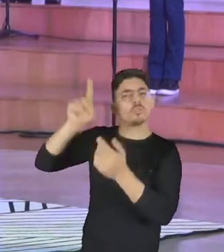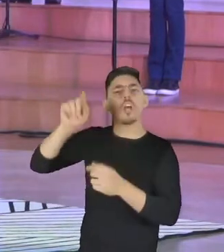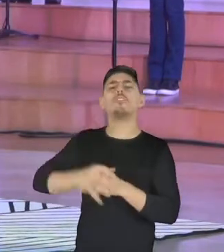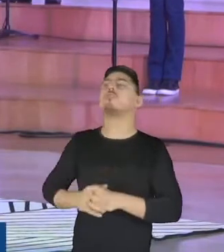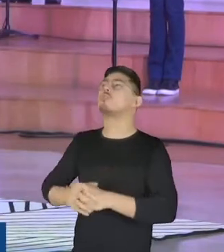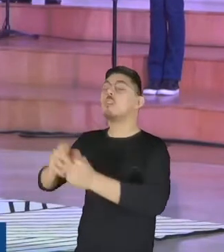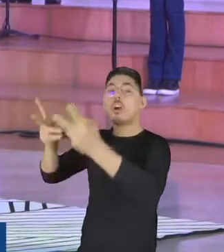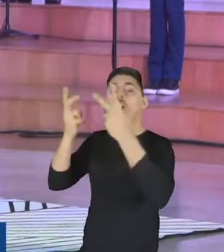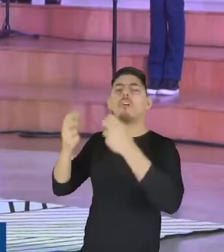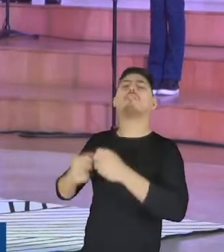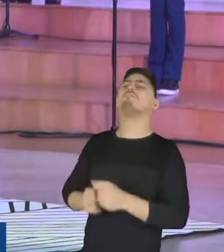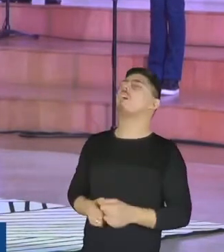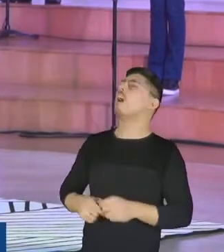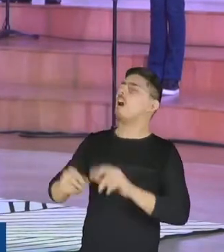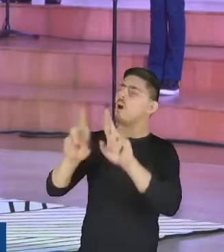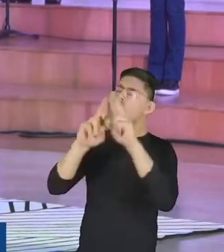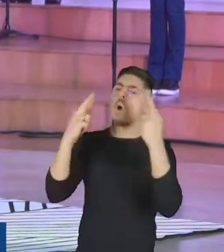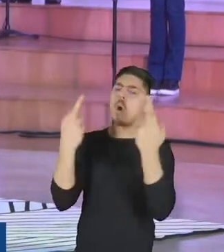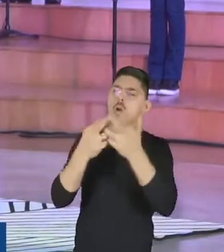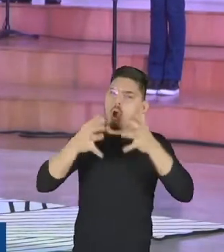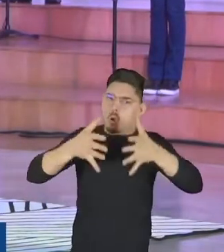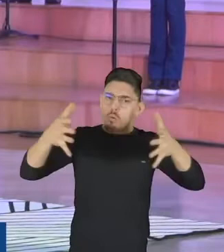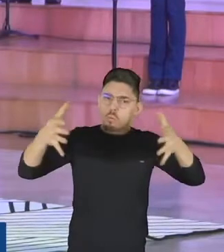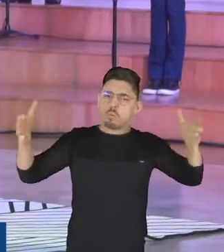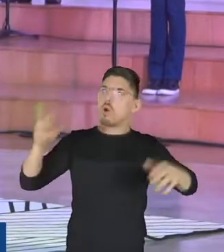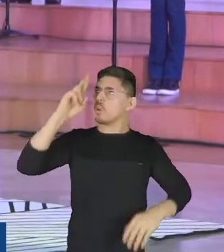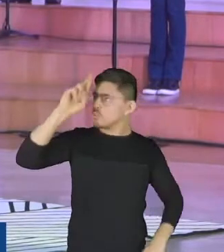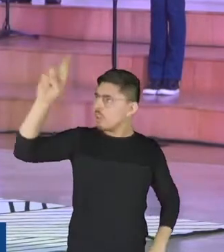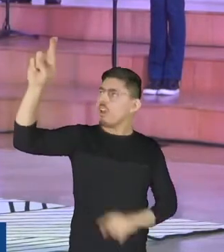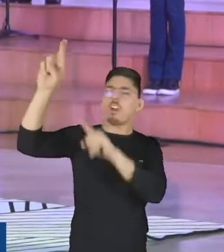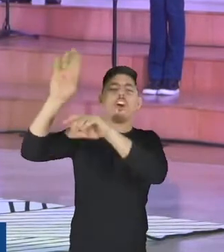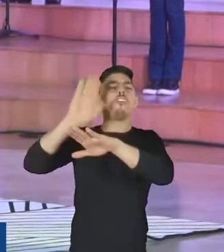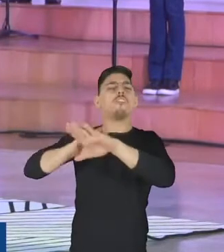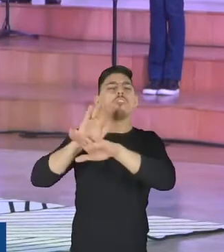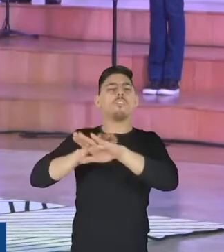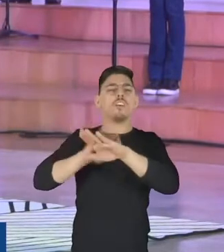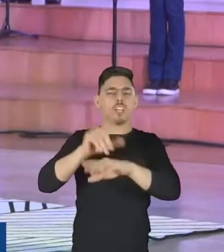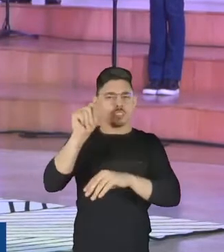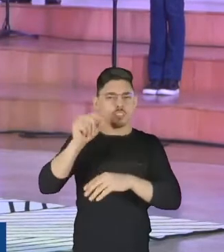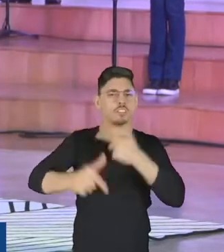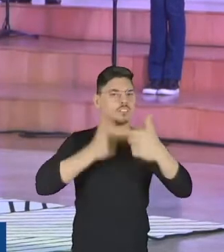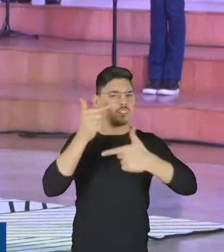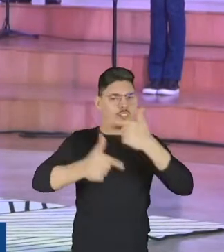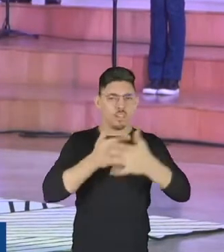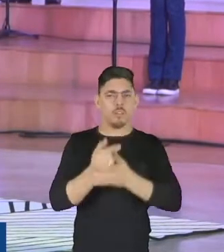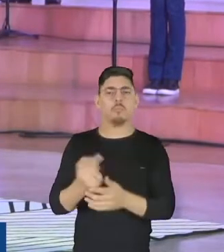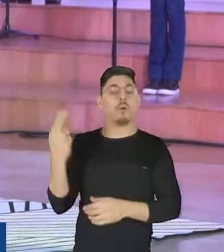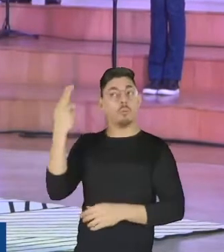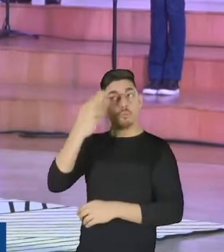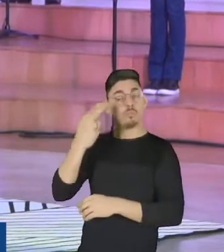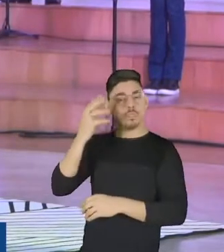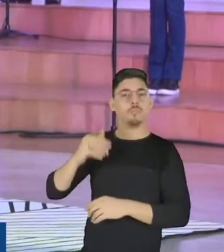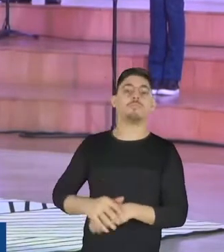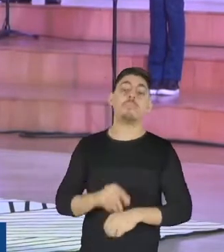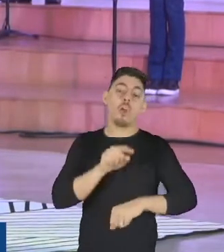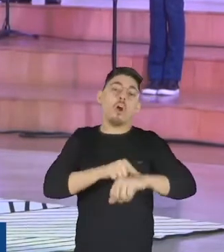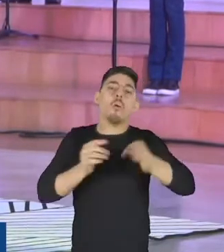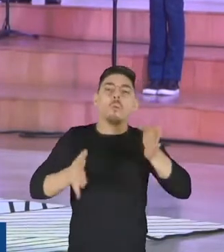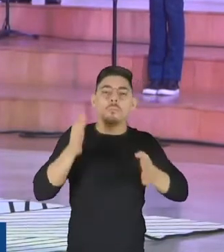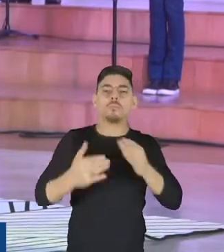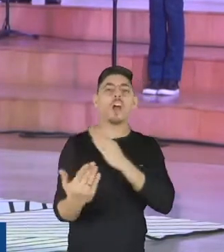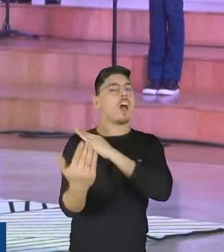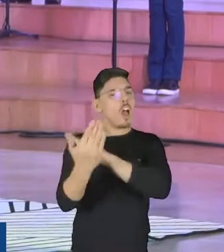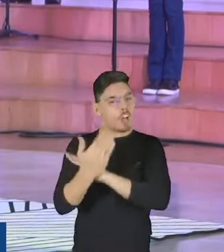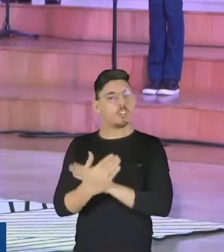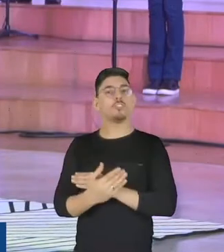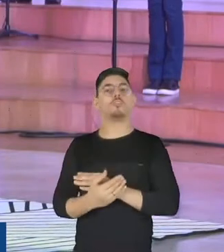seu reino avançando e do Senhor fazendo a sua obra através de nós. É o momento da contribuição financeira.